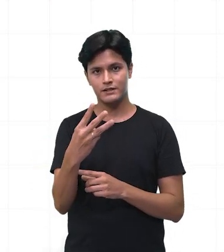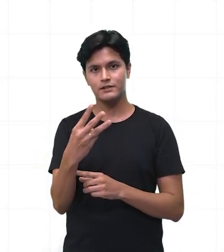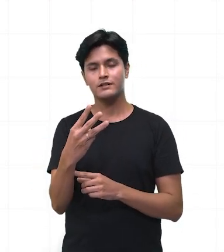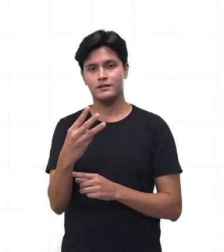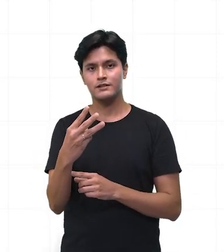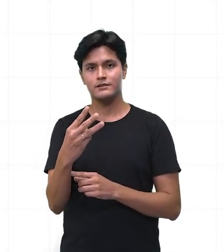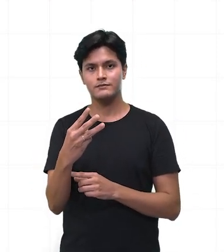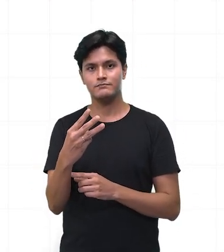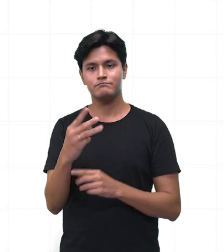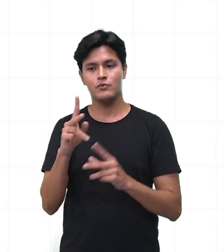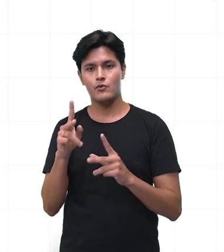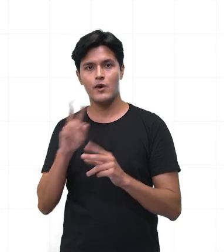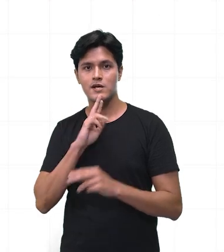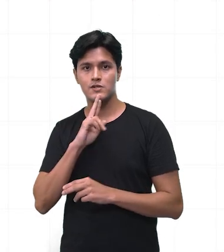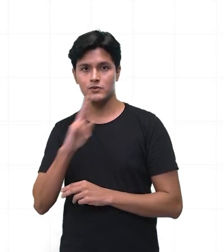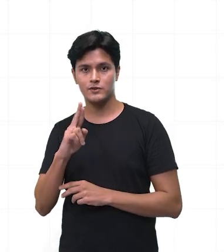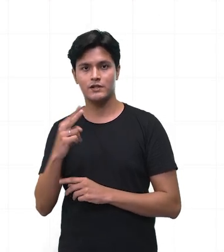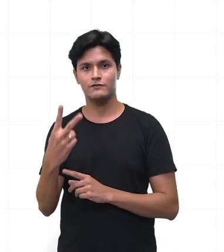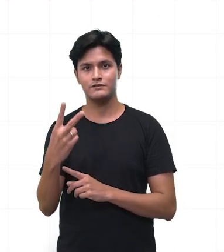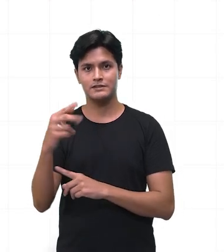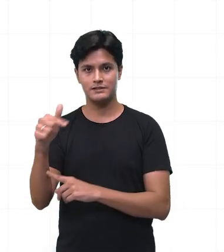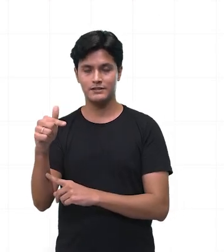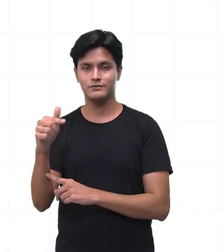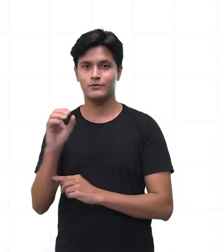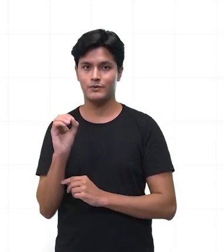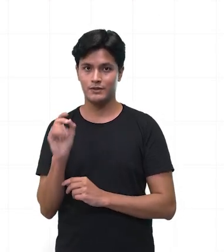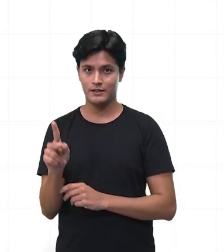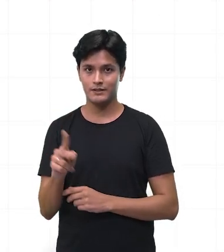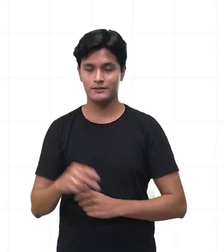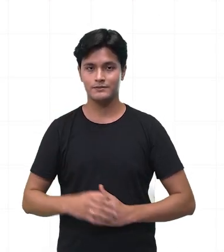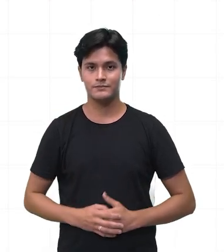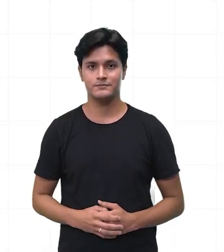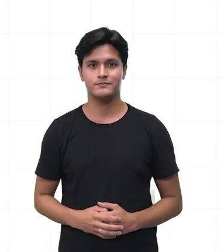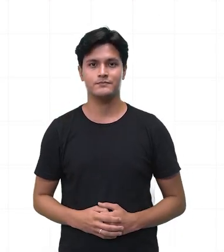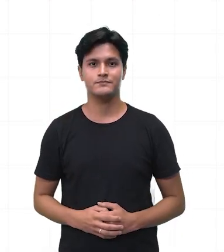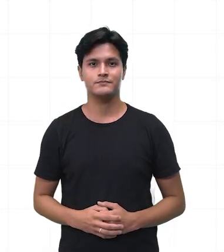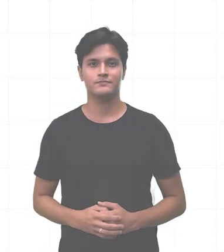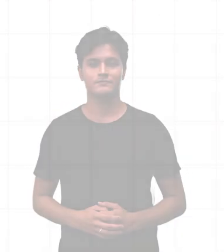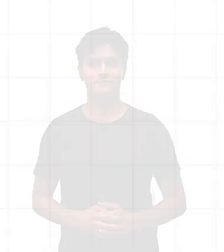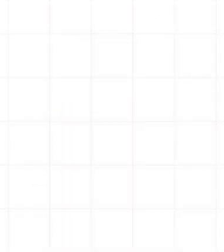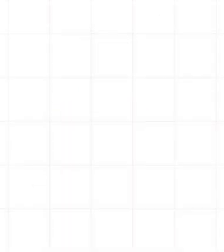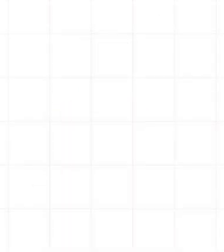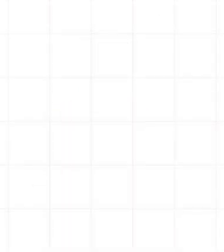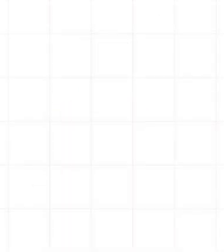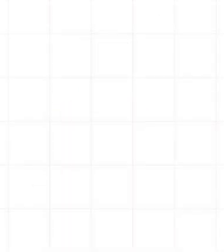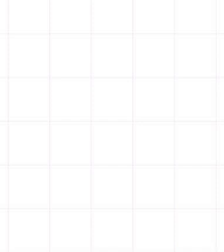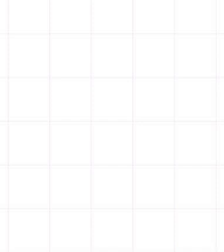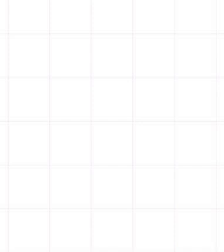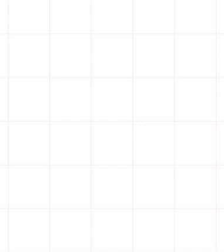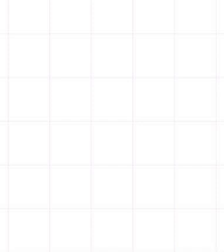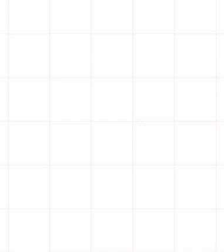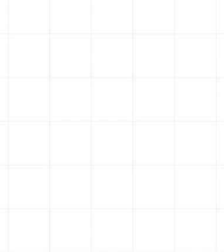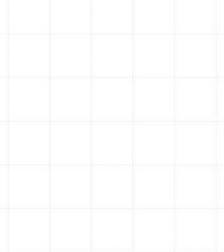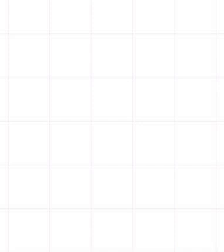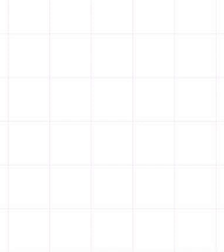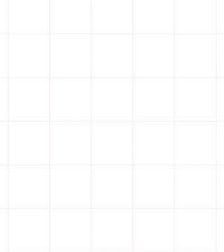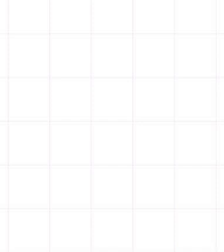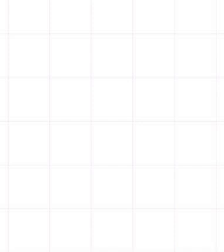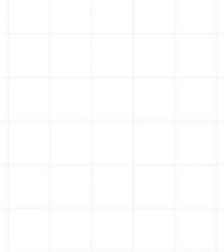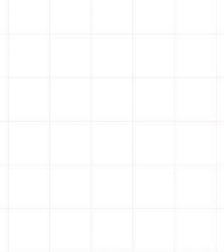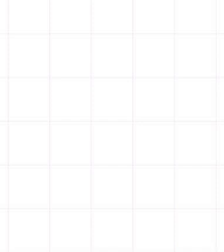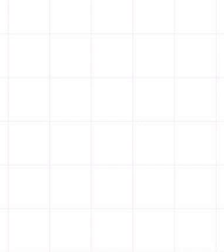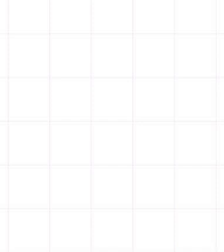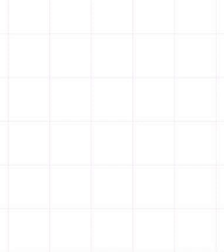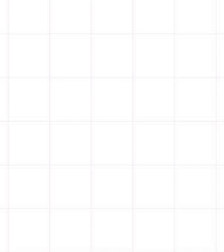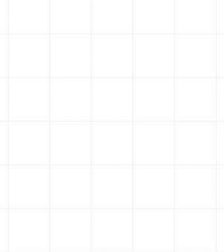ser 27. Tá ok? Então, isso é a mesma coisa que você fez ali na fração. É o mesmo processo,